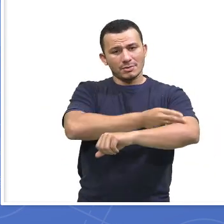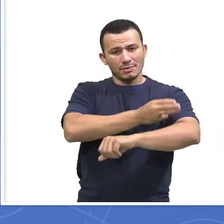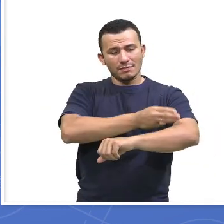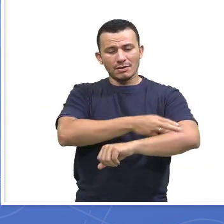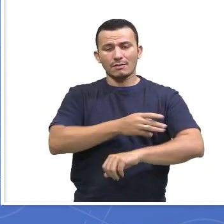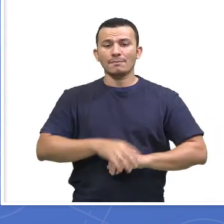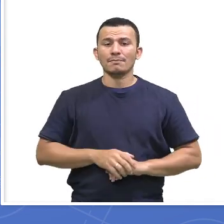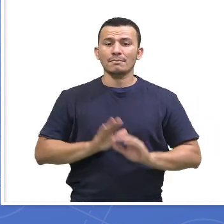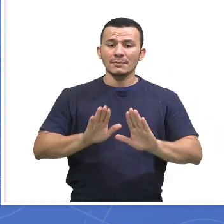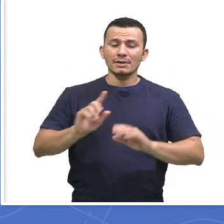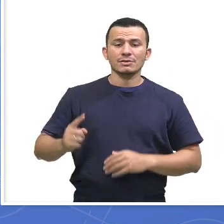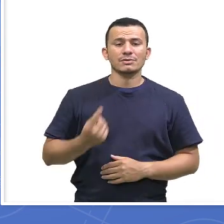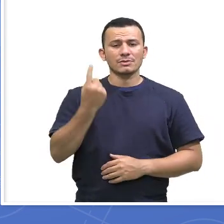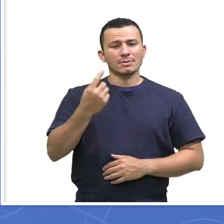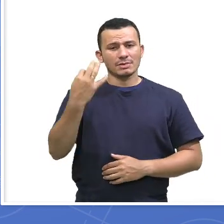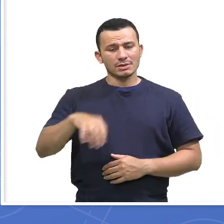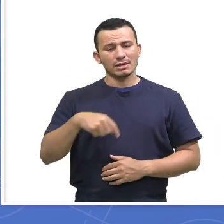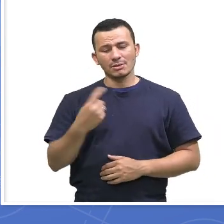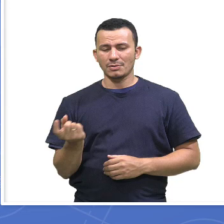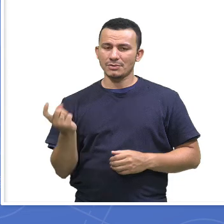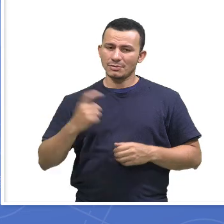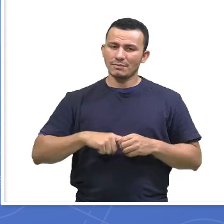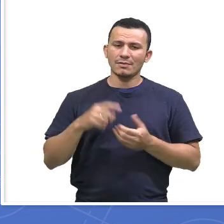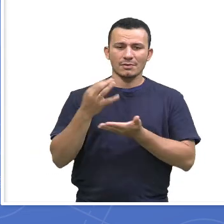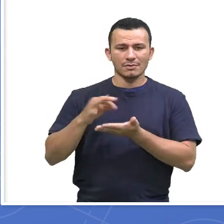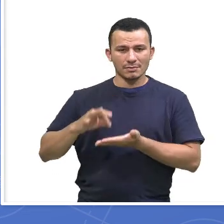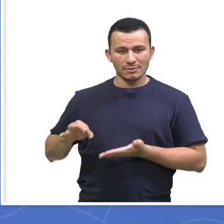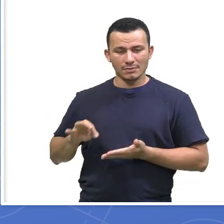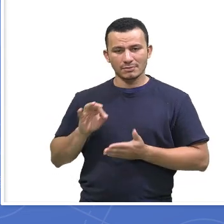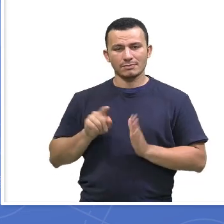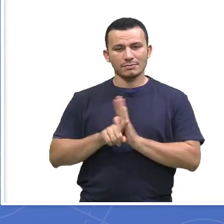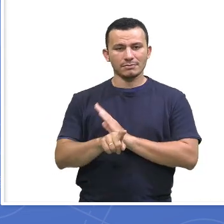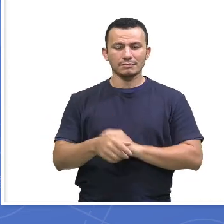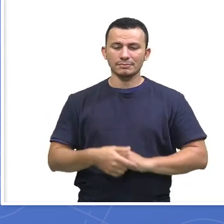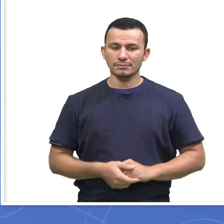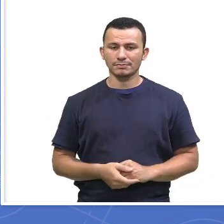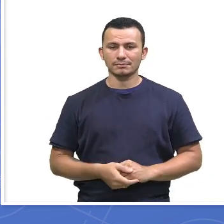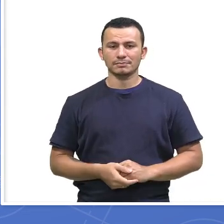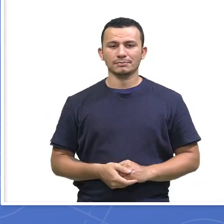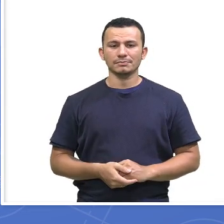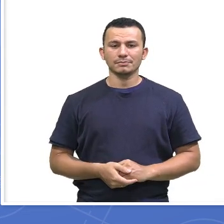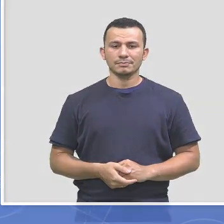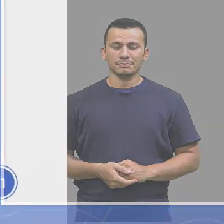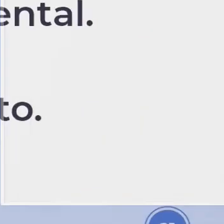marcar e daqui a pouco a gente volta para fazer a correção dela.